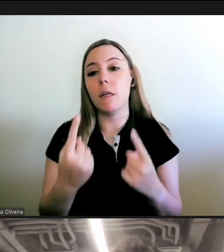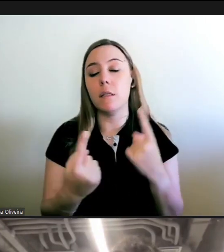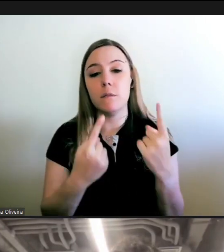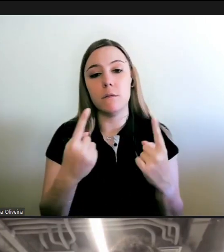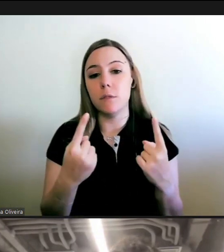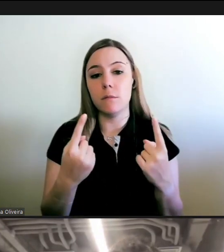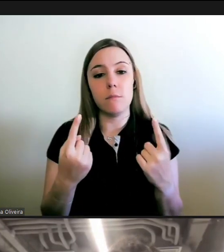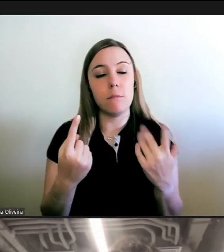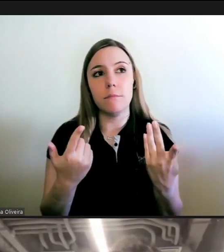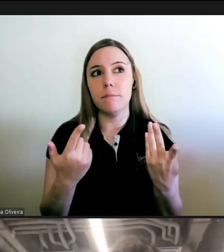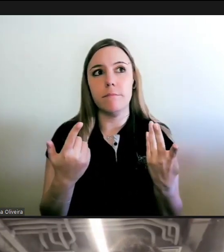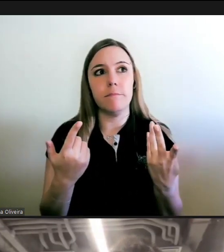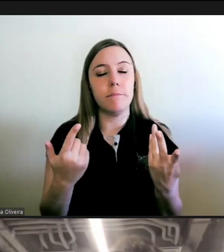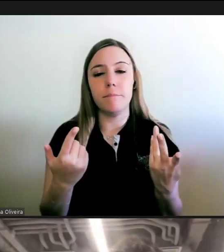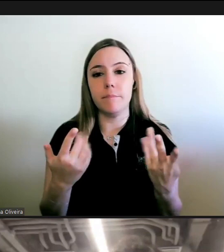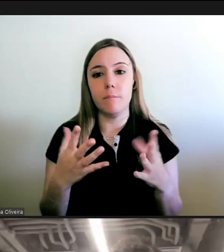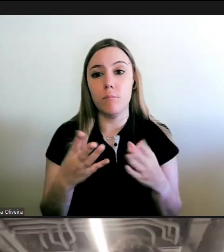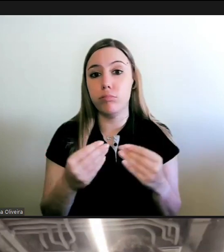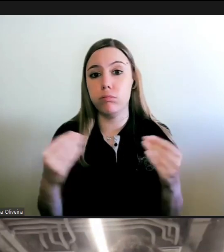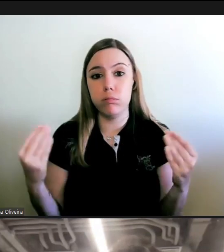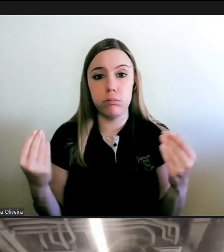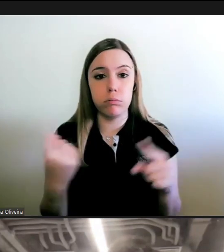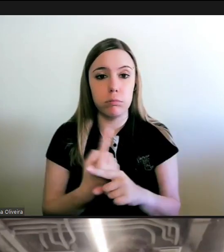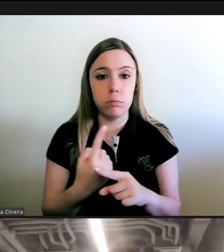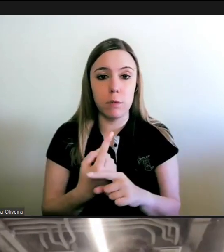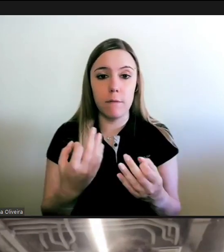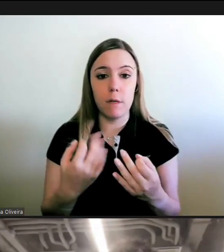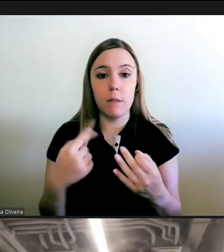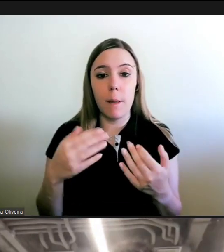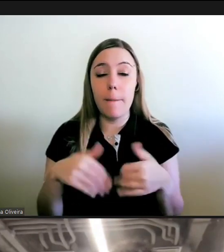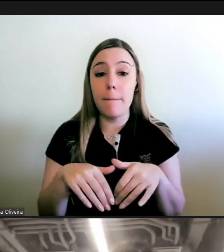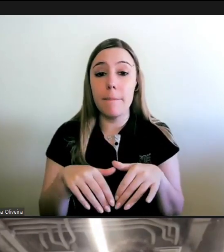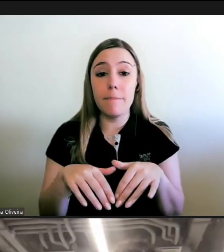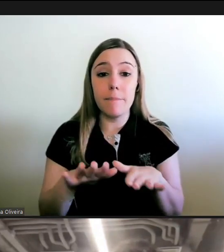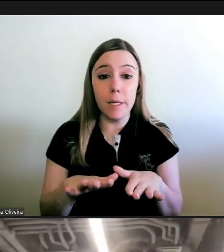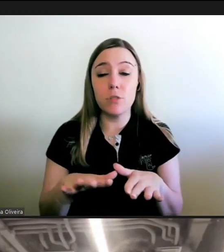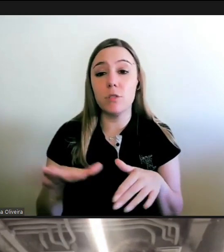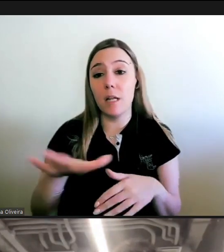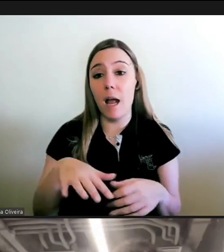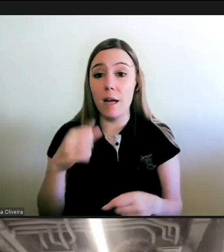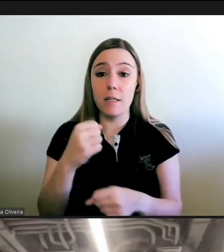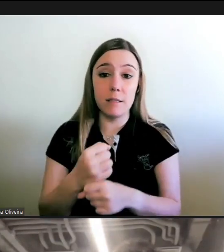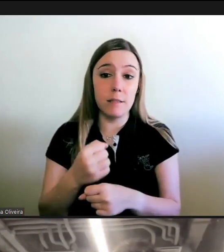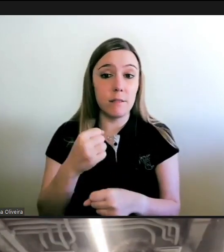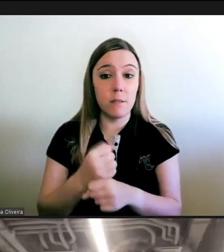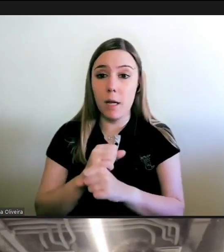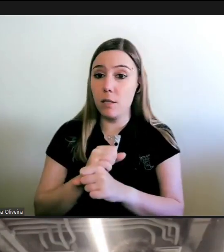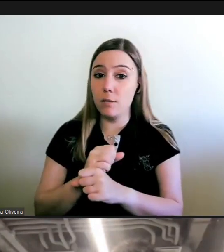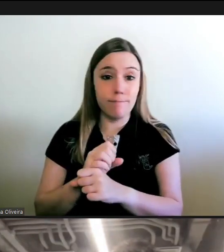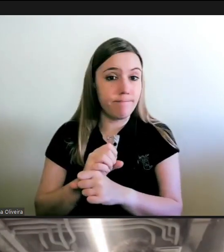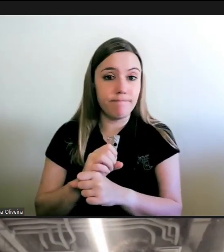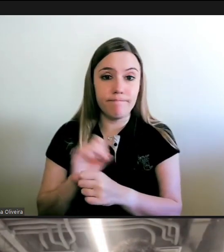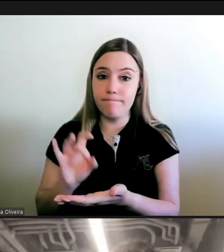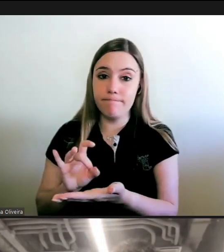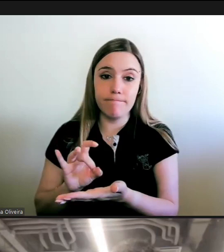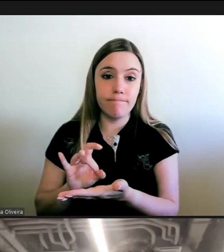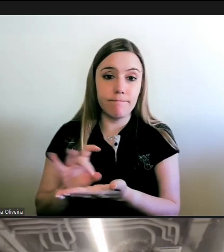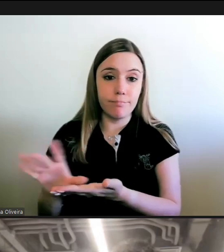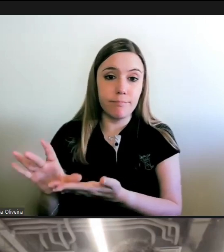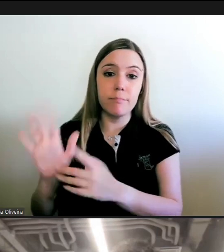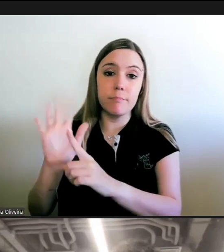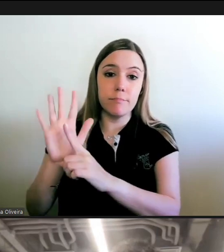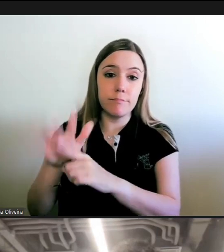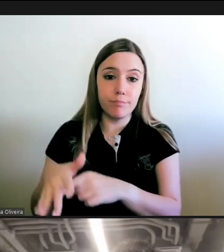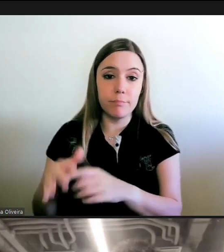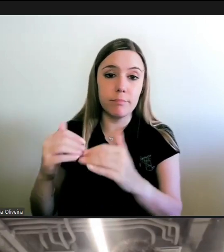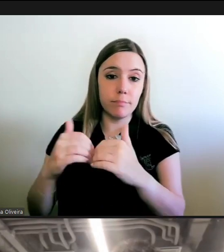no meio de um mercado de trabalho que ainda discrimina e segrega fortemente em função das mais variadas